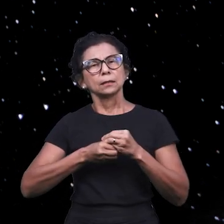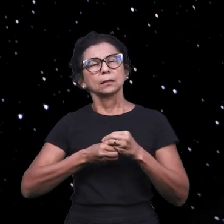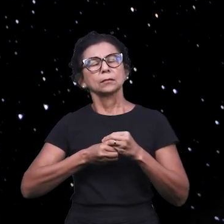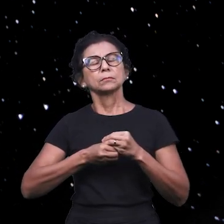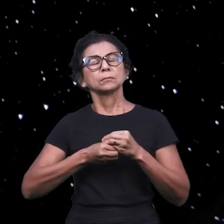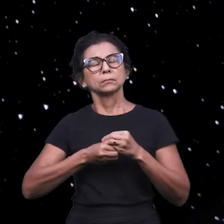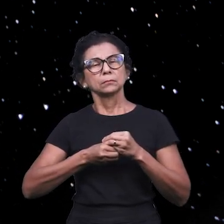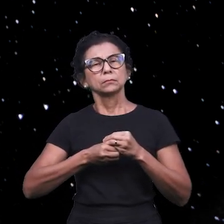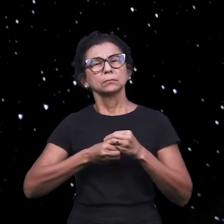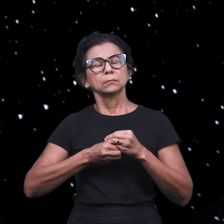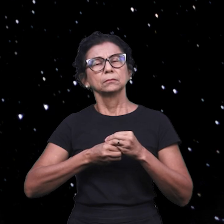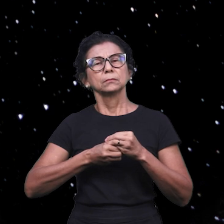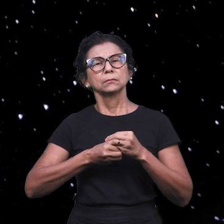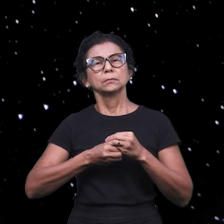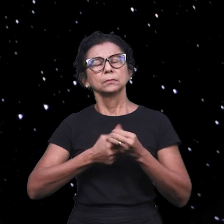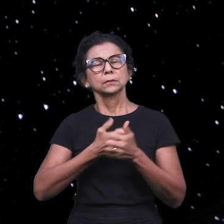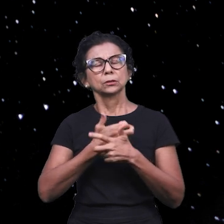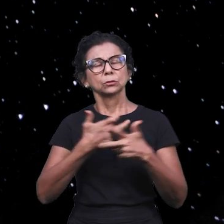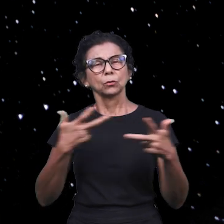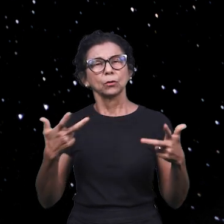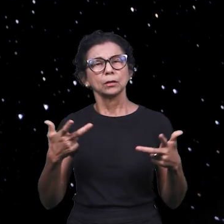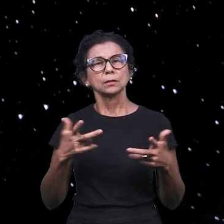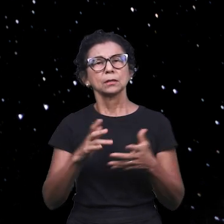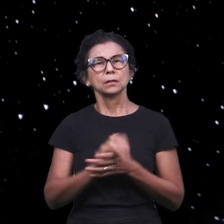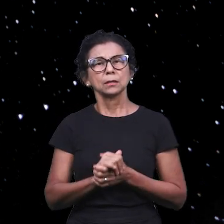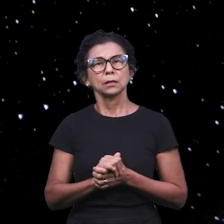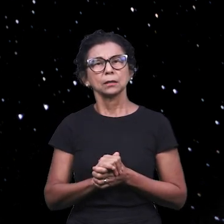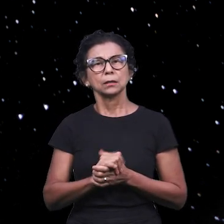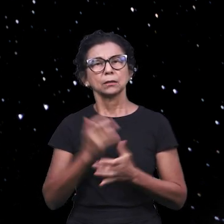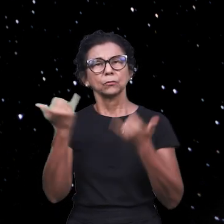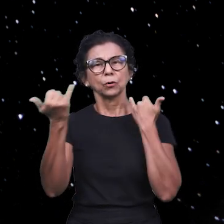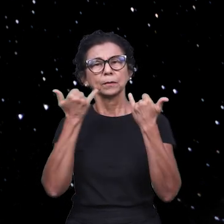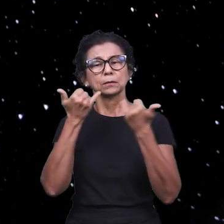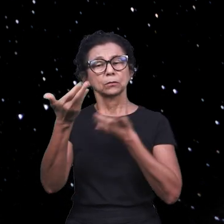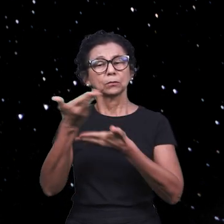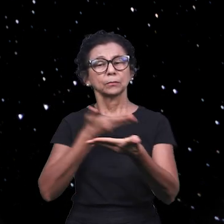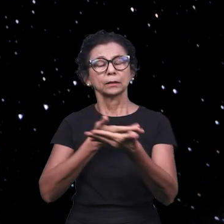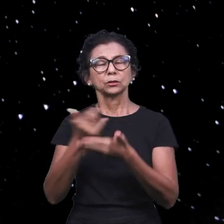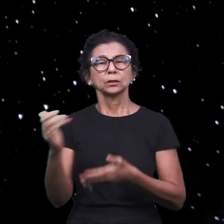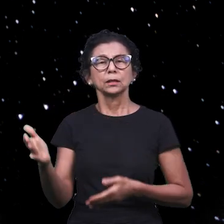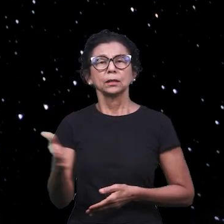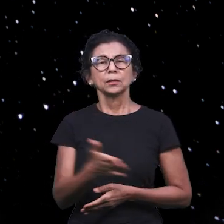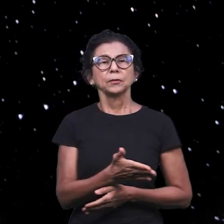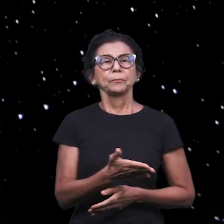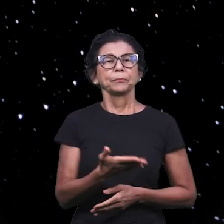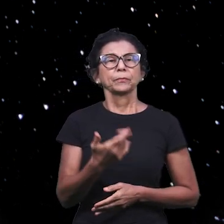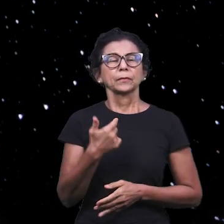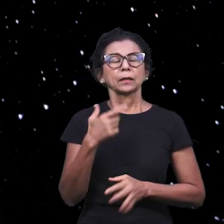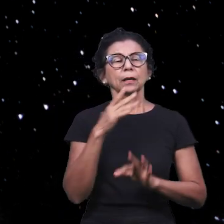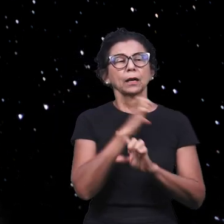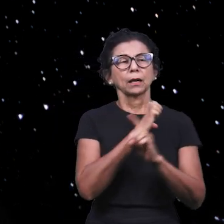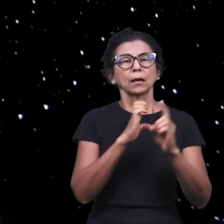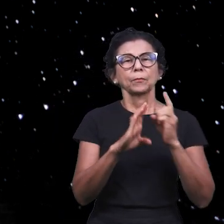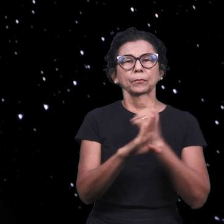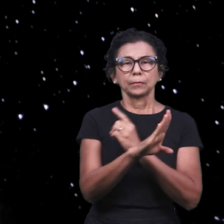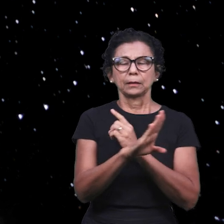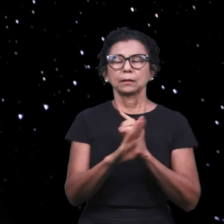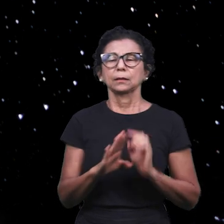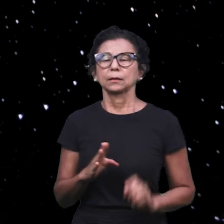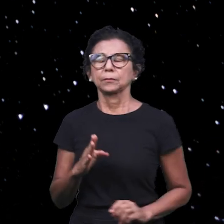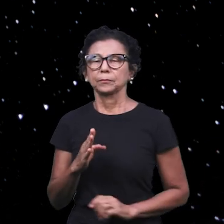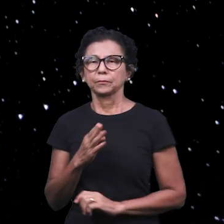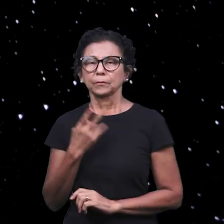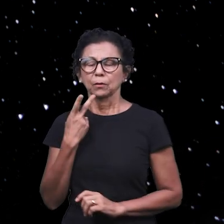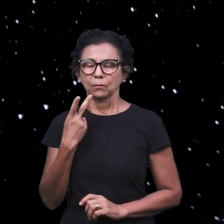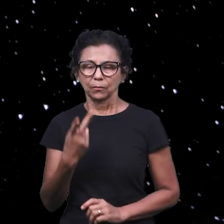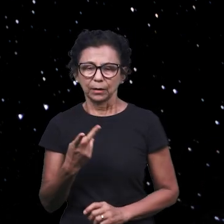orvalho, como chuvisco sobre a erva e como gotas de água sobre a relva. E nós temos